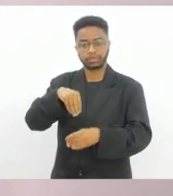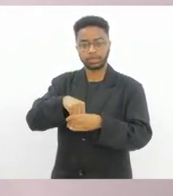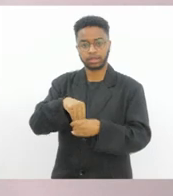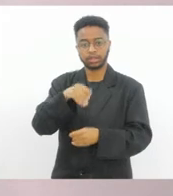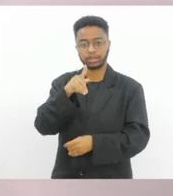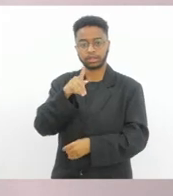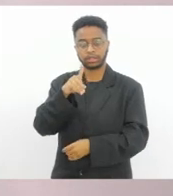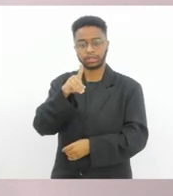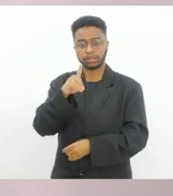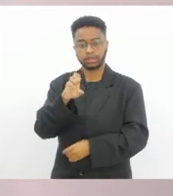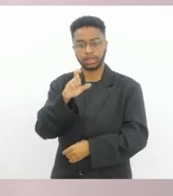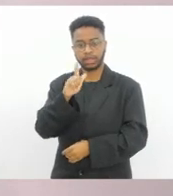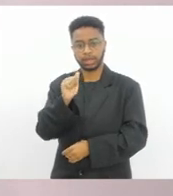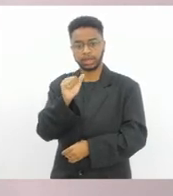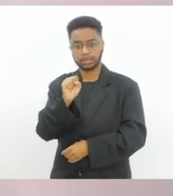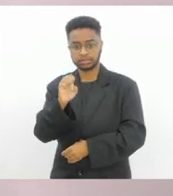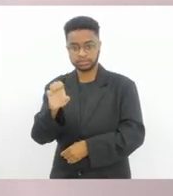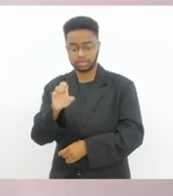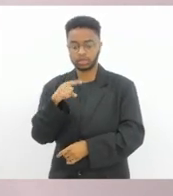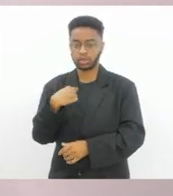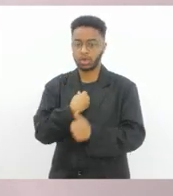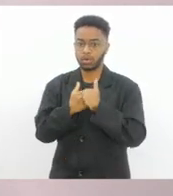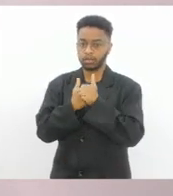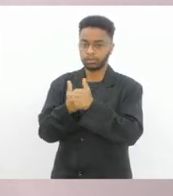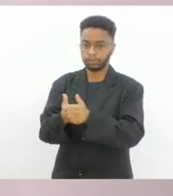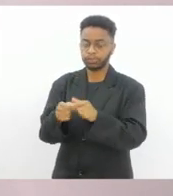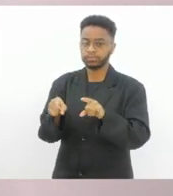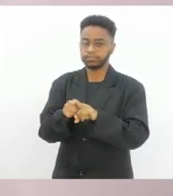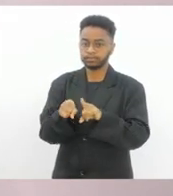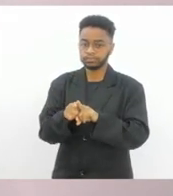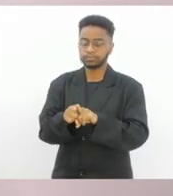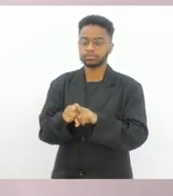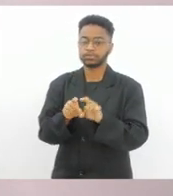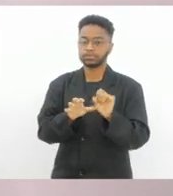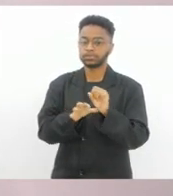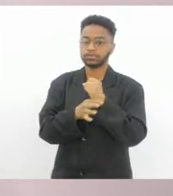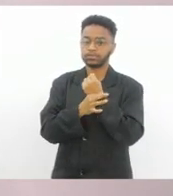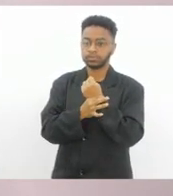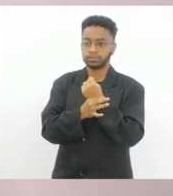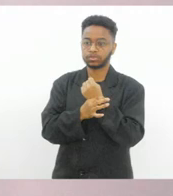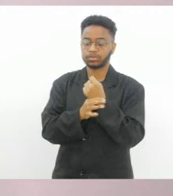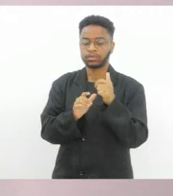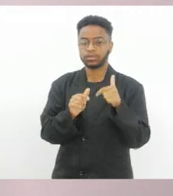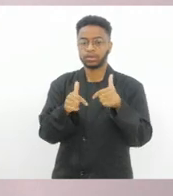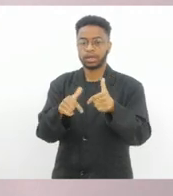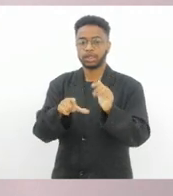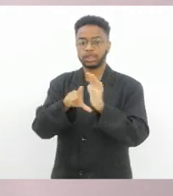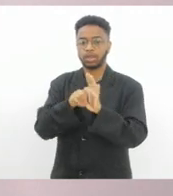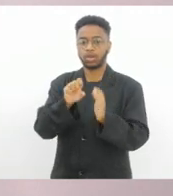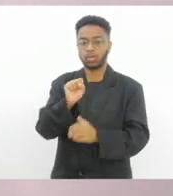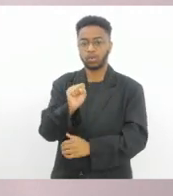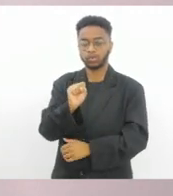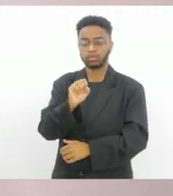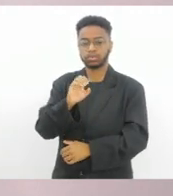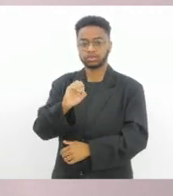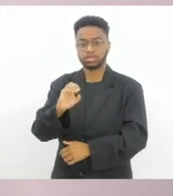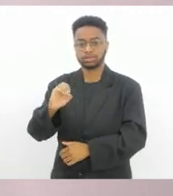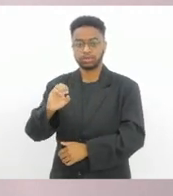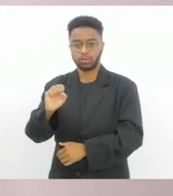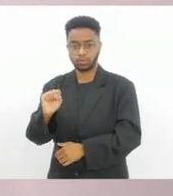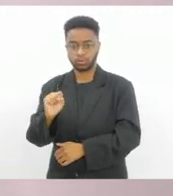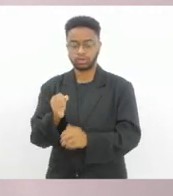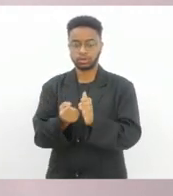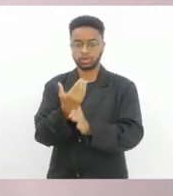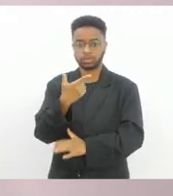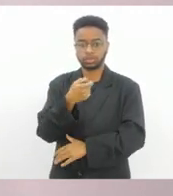e acompanhamos esse caso. Também a garantia da execução da Lei 8.008, de